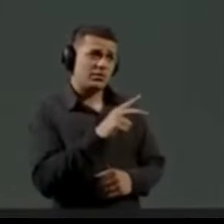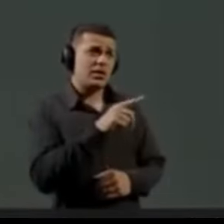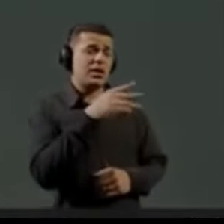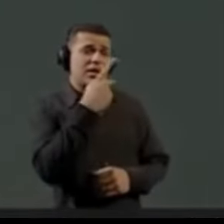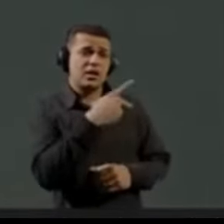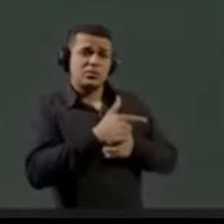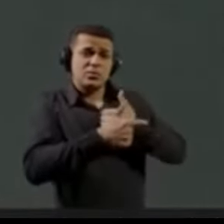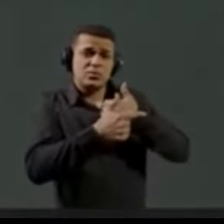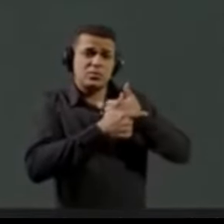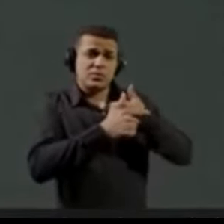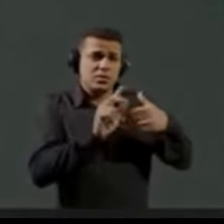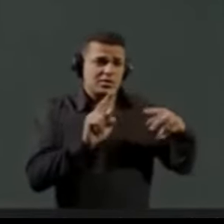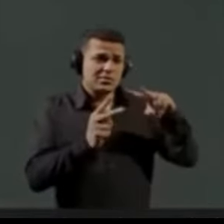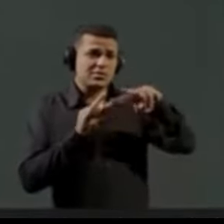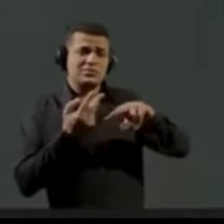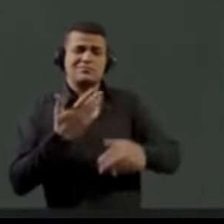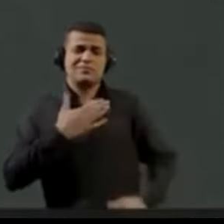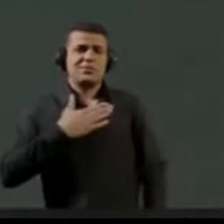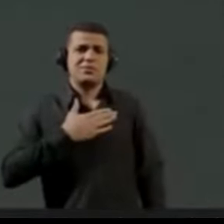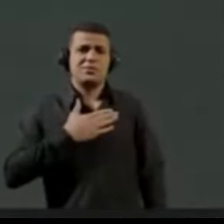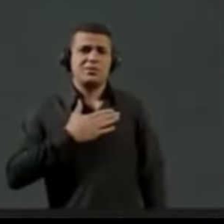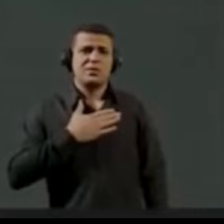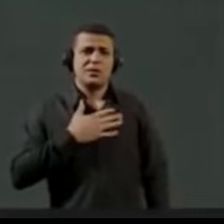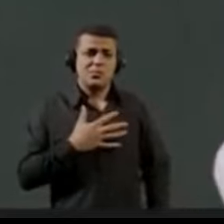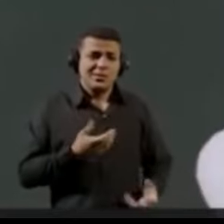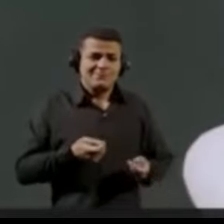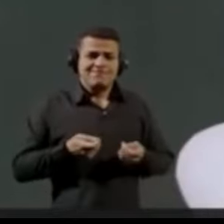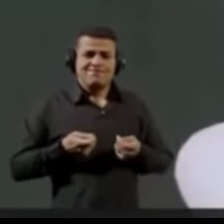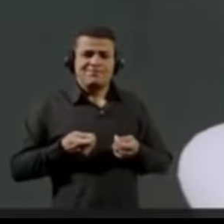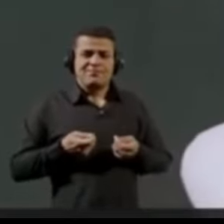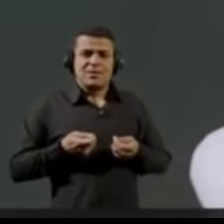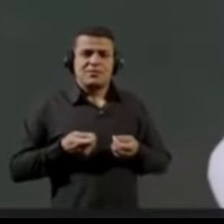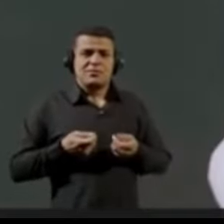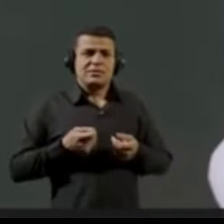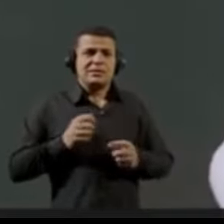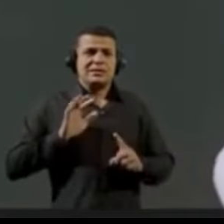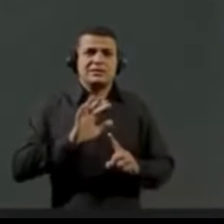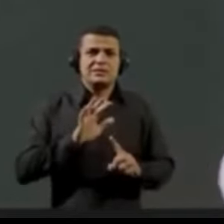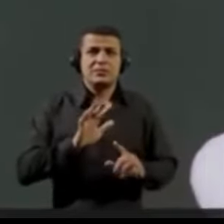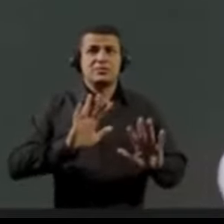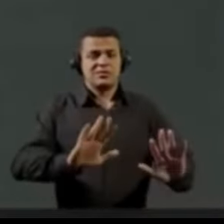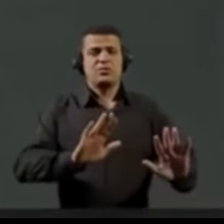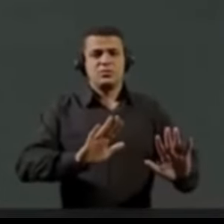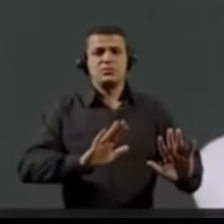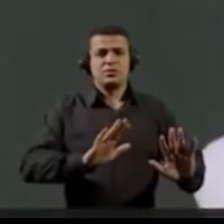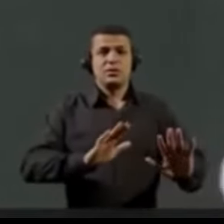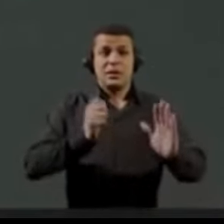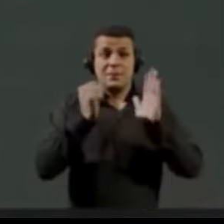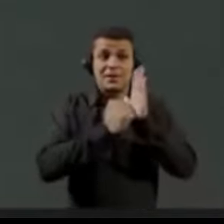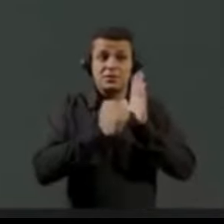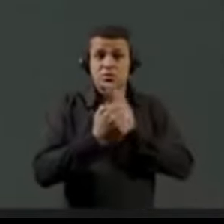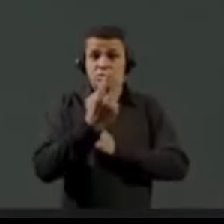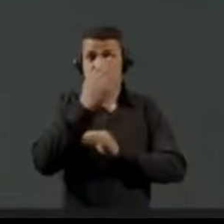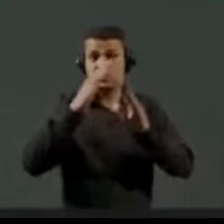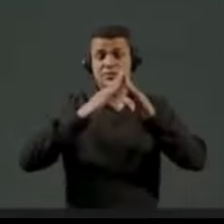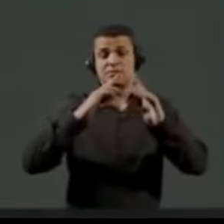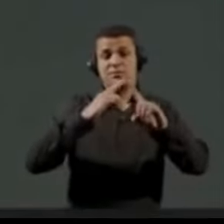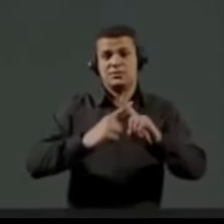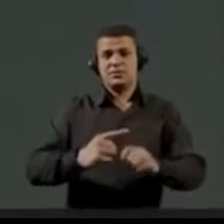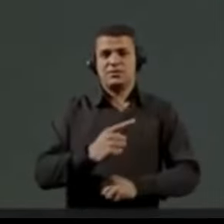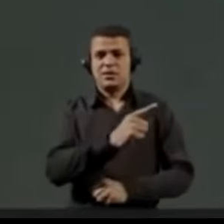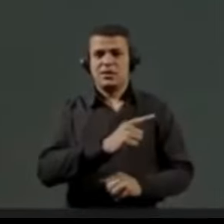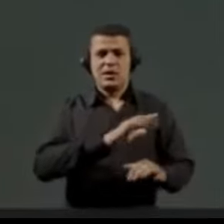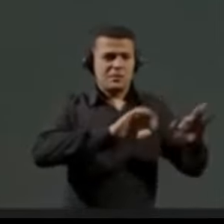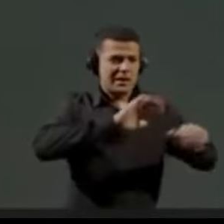sua face se transmutou por receio de ser perseguido. A polícia já bateu duas vezes na sua casa